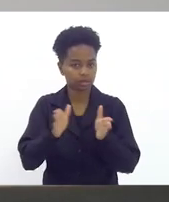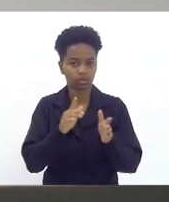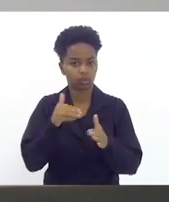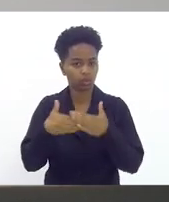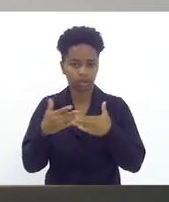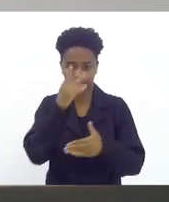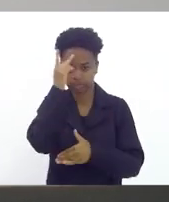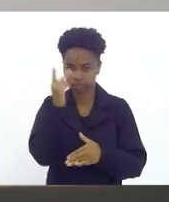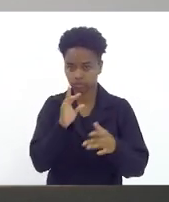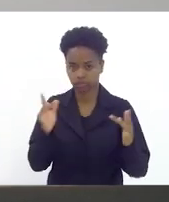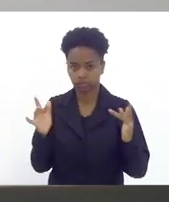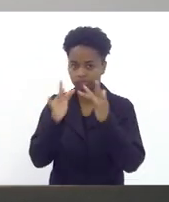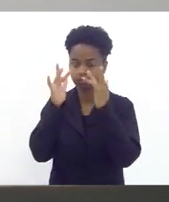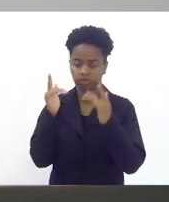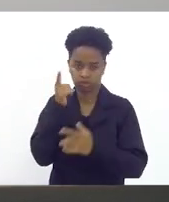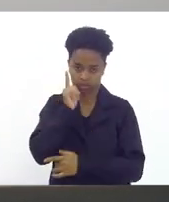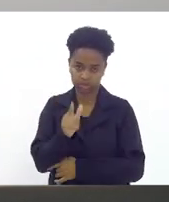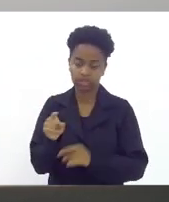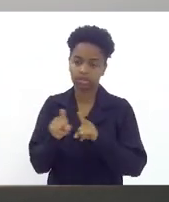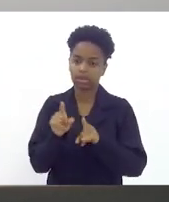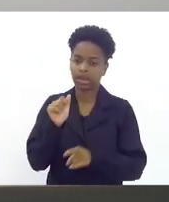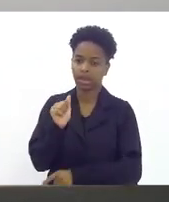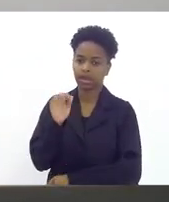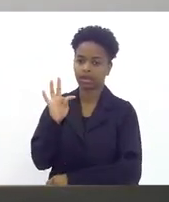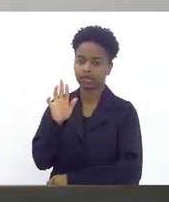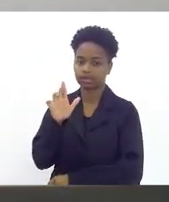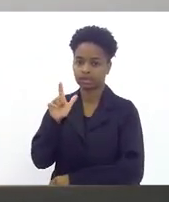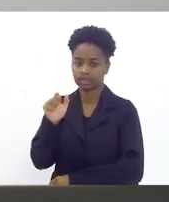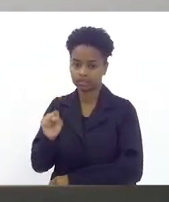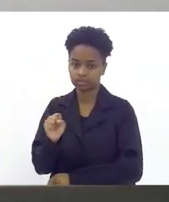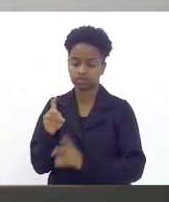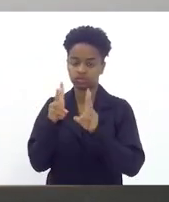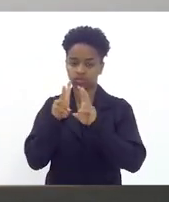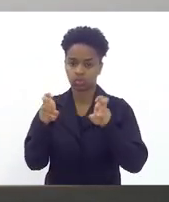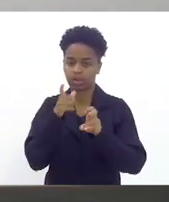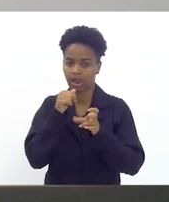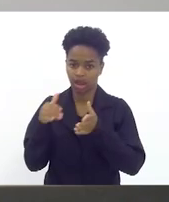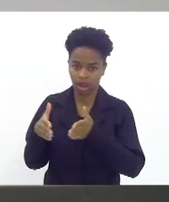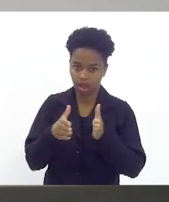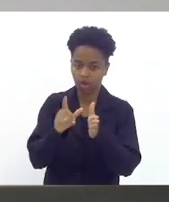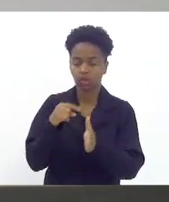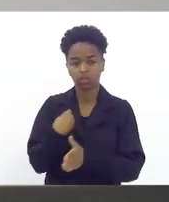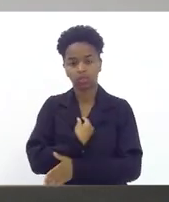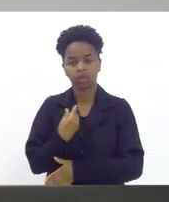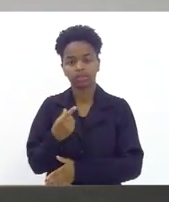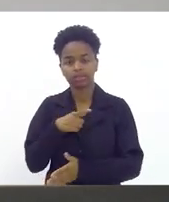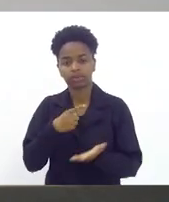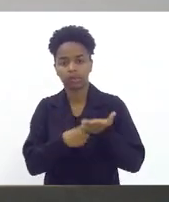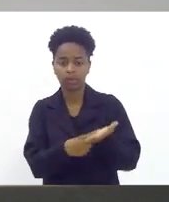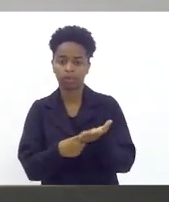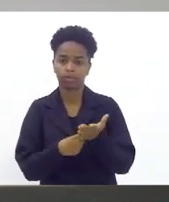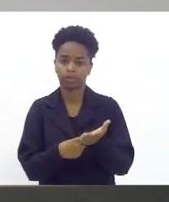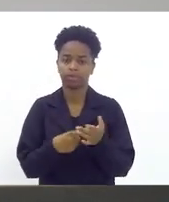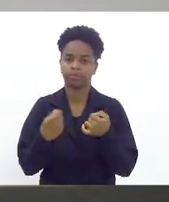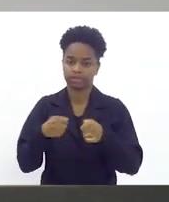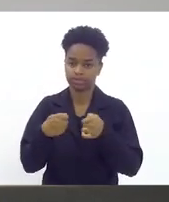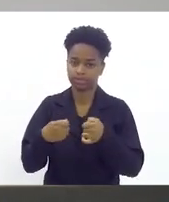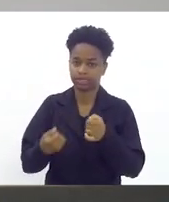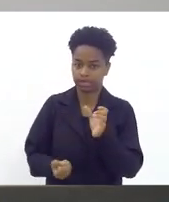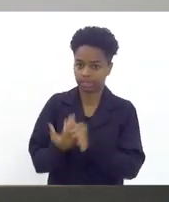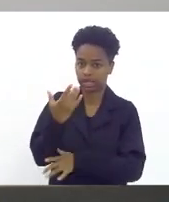sobre o atlas de Mananciais nós mantemos o nosso compromisso não só de elaborar Como atualizar